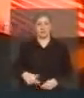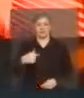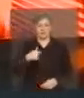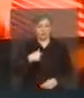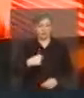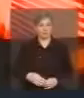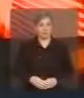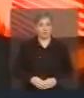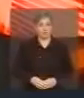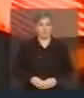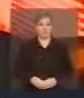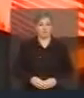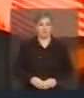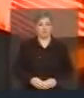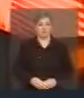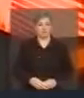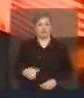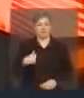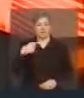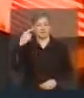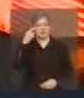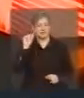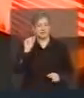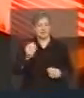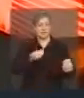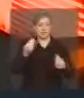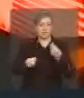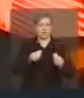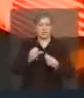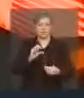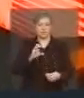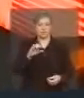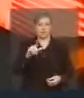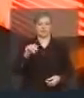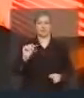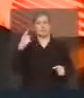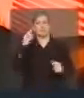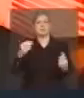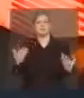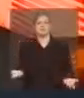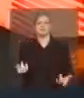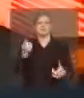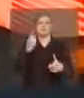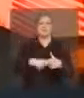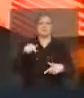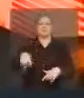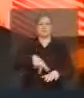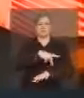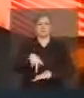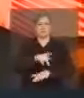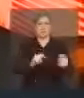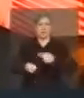Eu, na minha consciência socialista, dizia: que desgraça de país de economia capitalista é